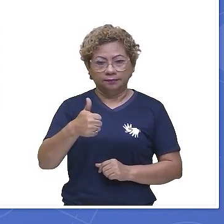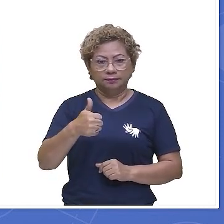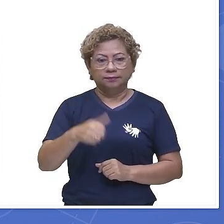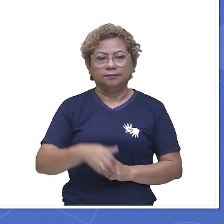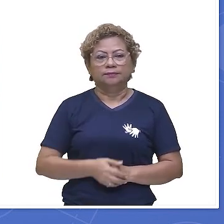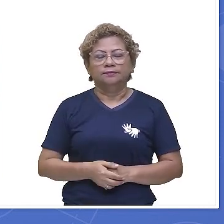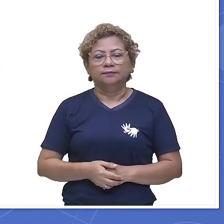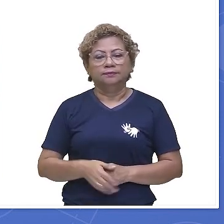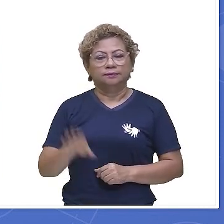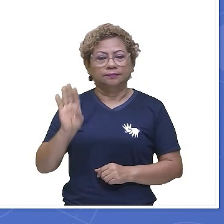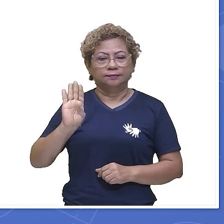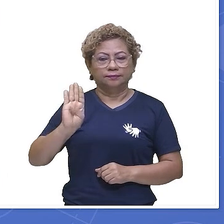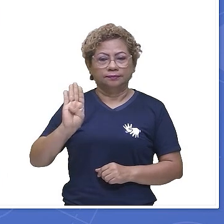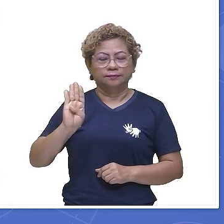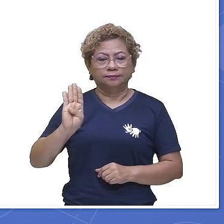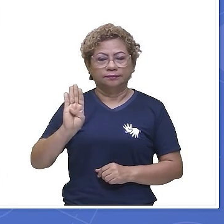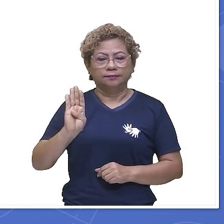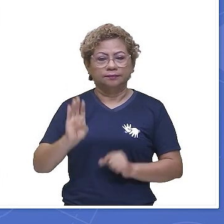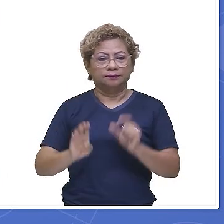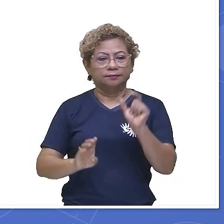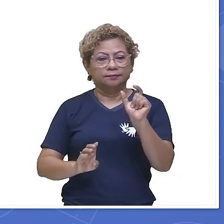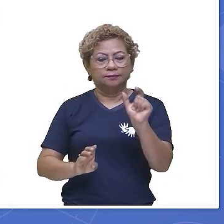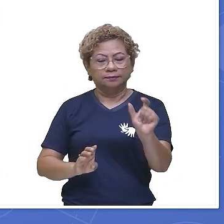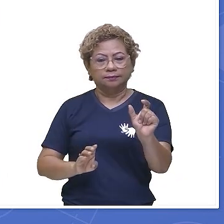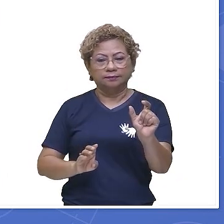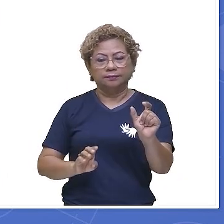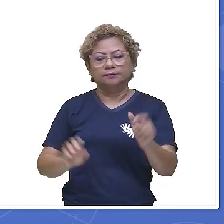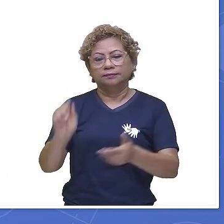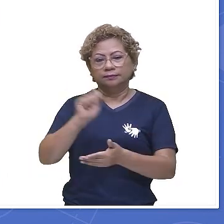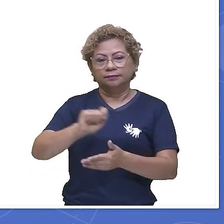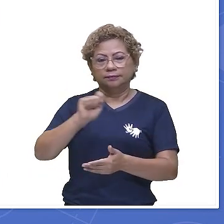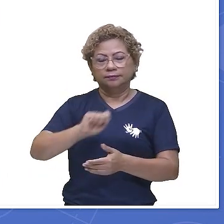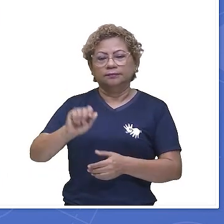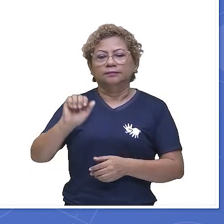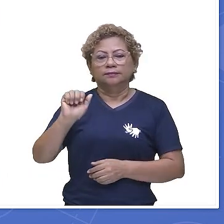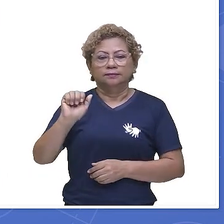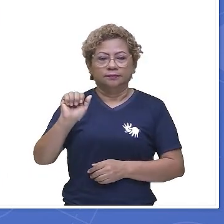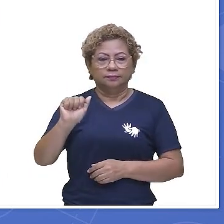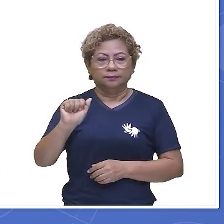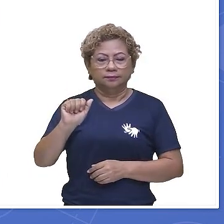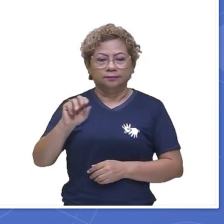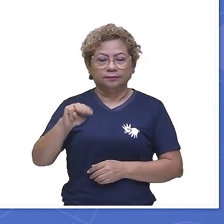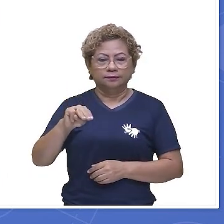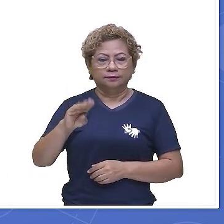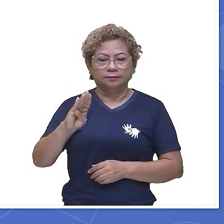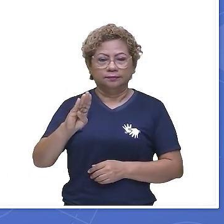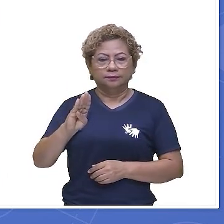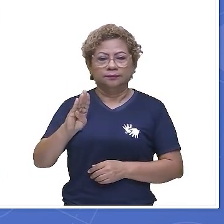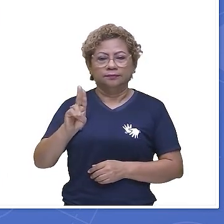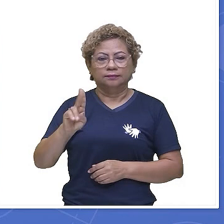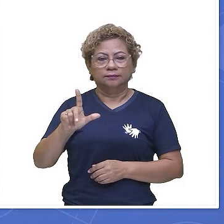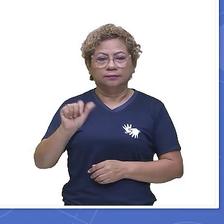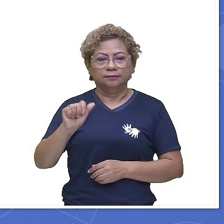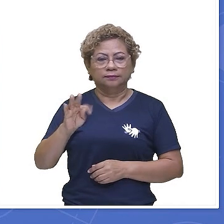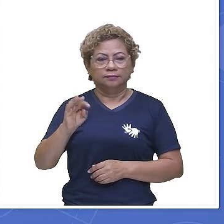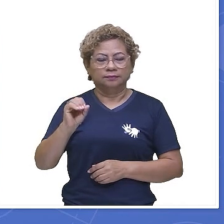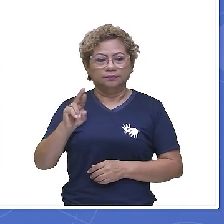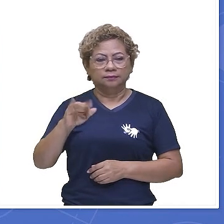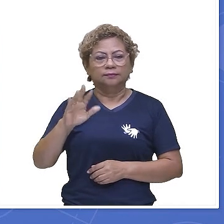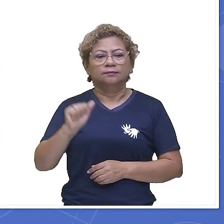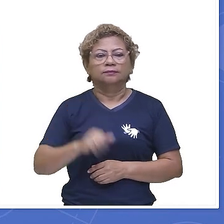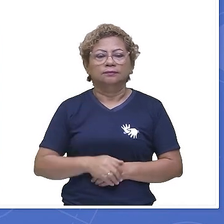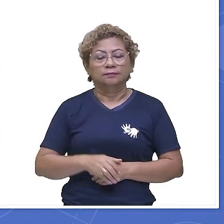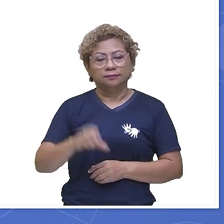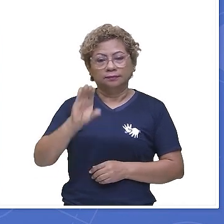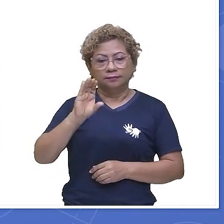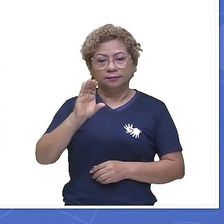Na letra B, que estuda as propriedades das ondas, é a ondulatória, tá ok? E na letra C, aquela que